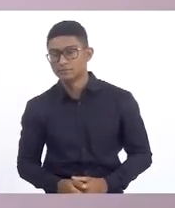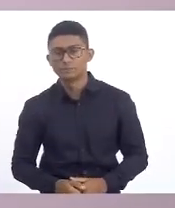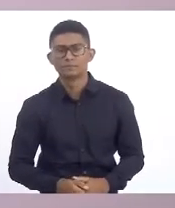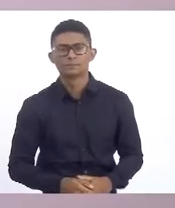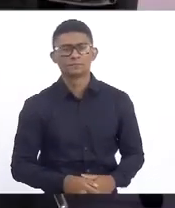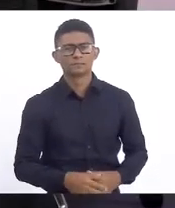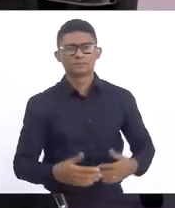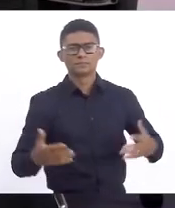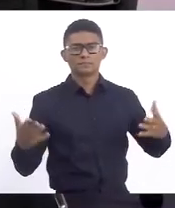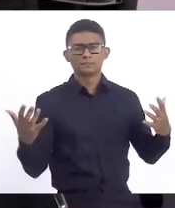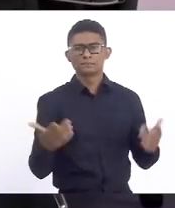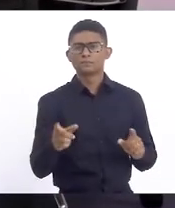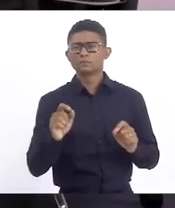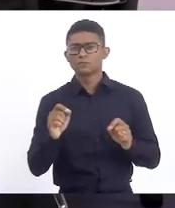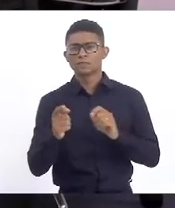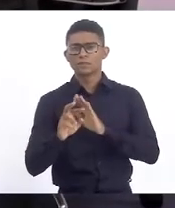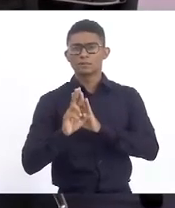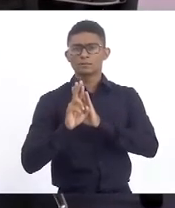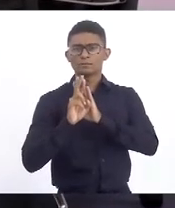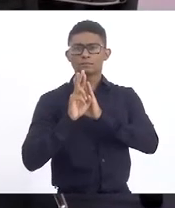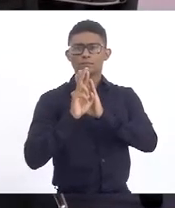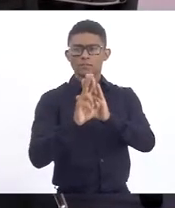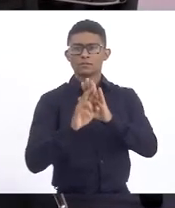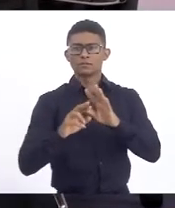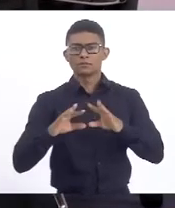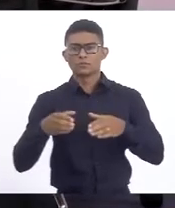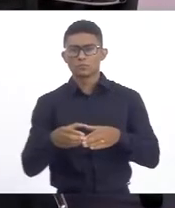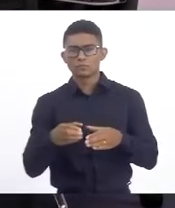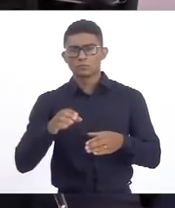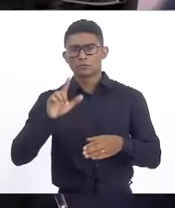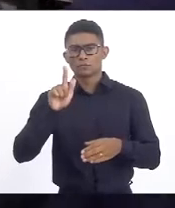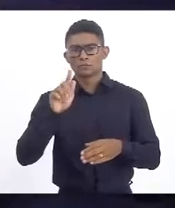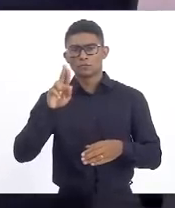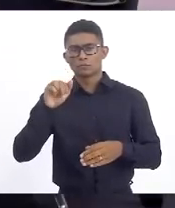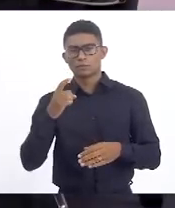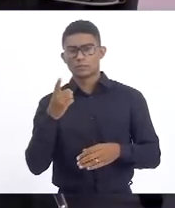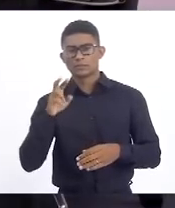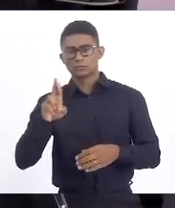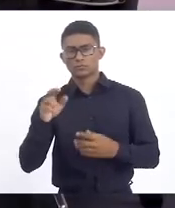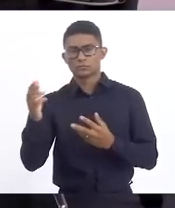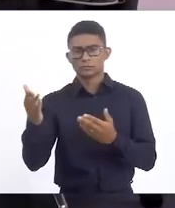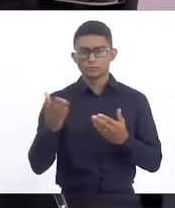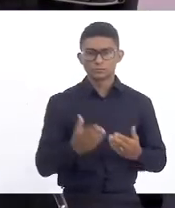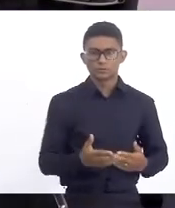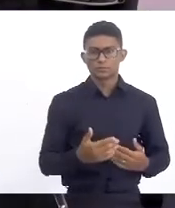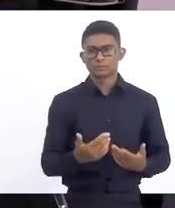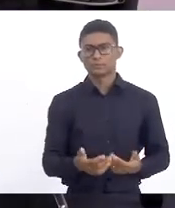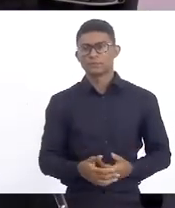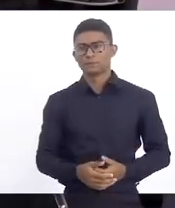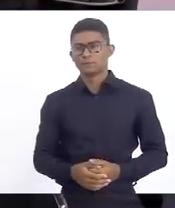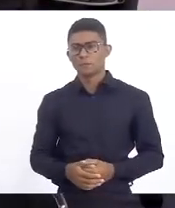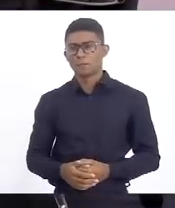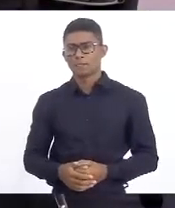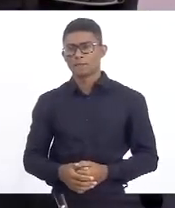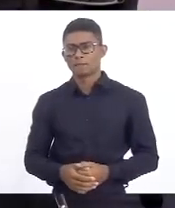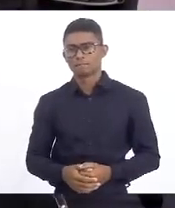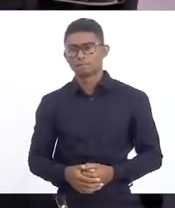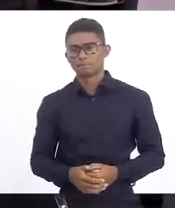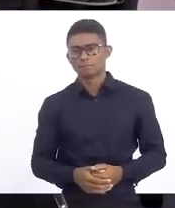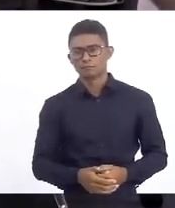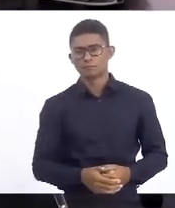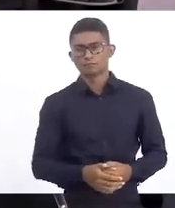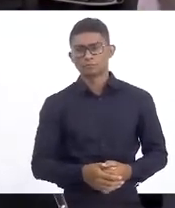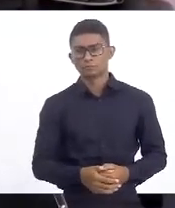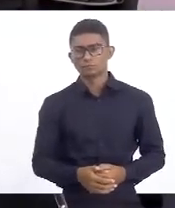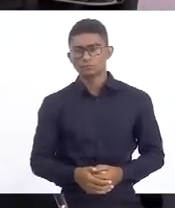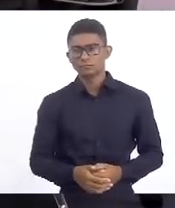ouvir o representante do comitê Guandu, para usar a palavra. passar o microfone ali, por gentileza. Deputado. É que